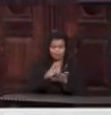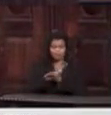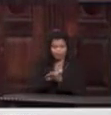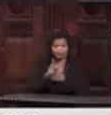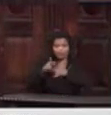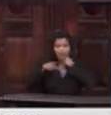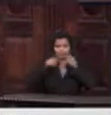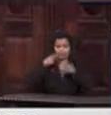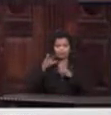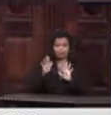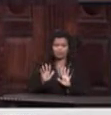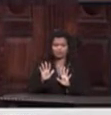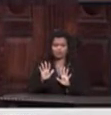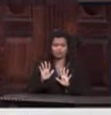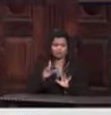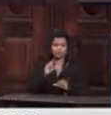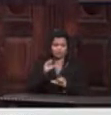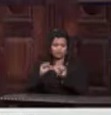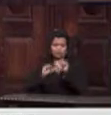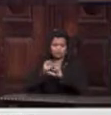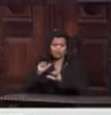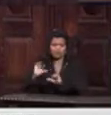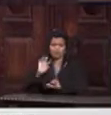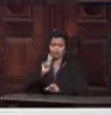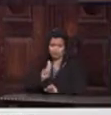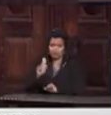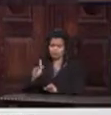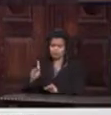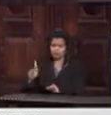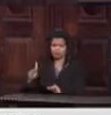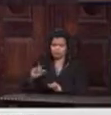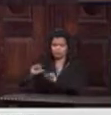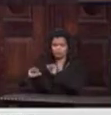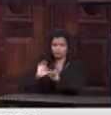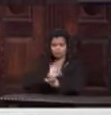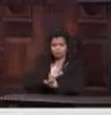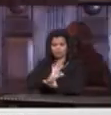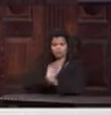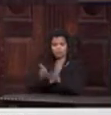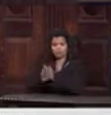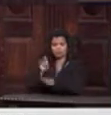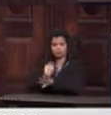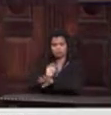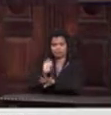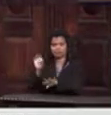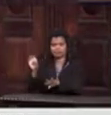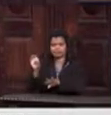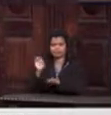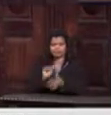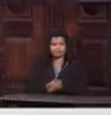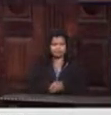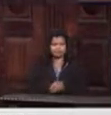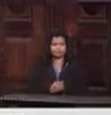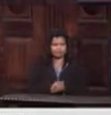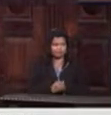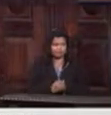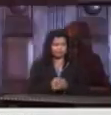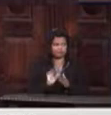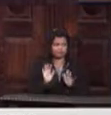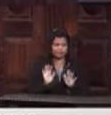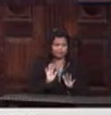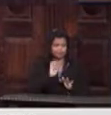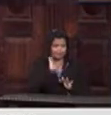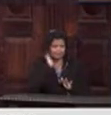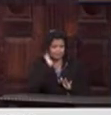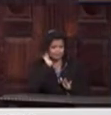as UPPs não numa política de governo, mas numa política de Estado. Cansei de assistir, de ouvir algumas pessoas de renome,